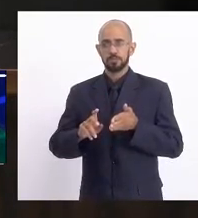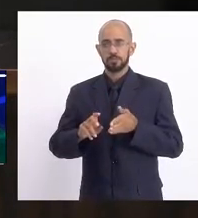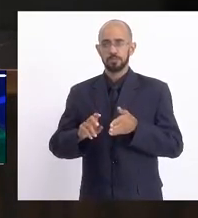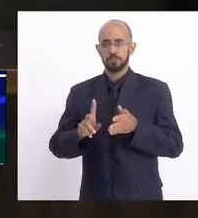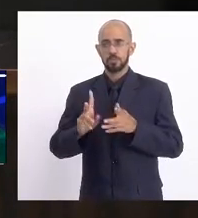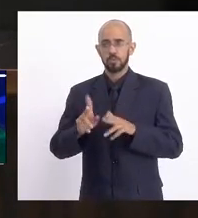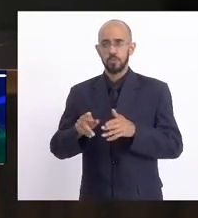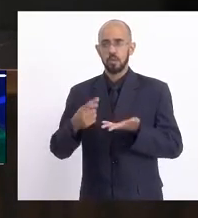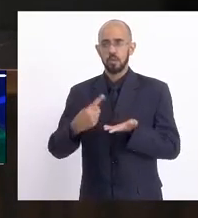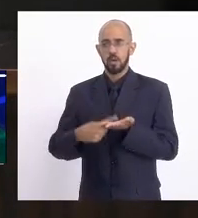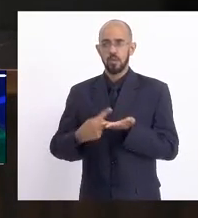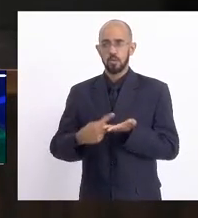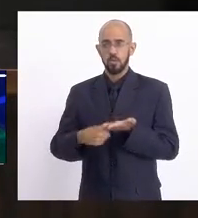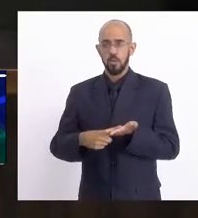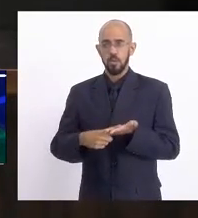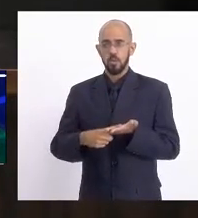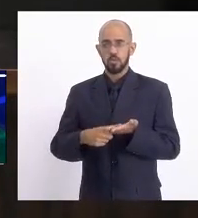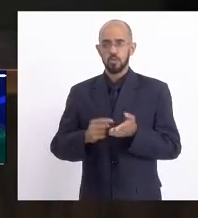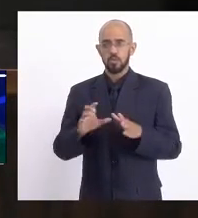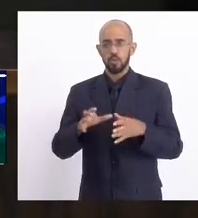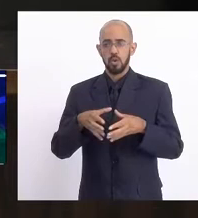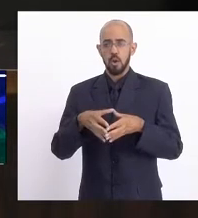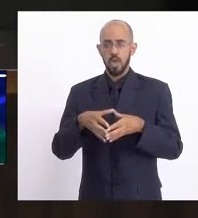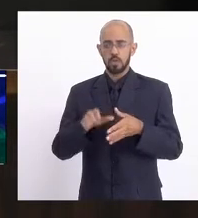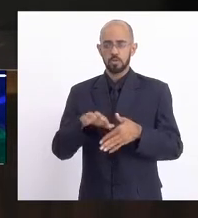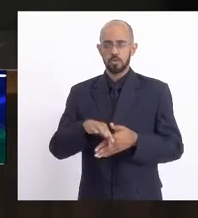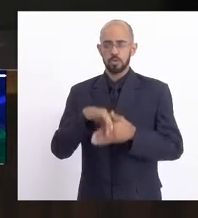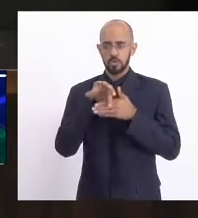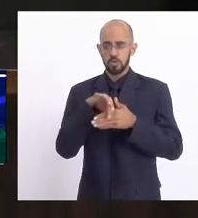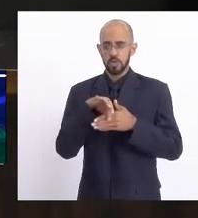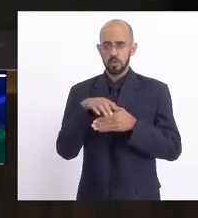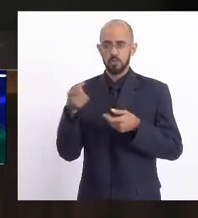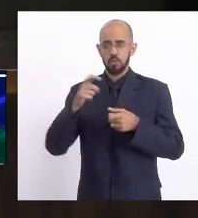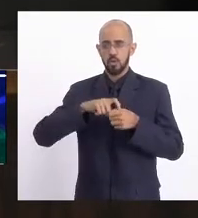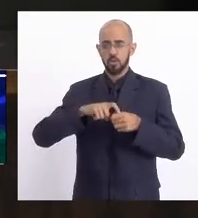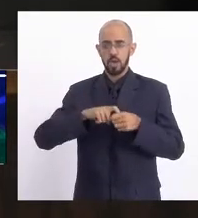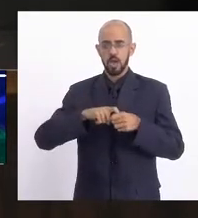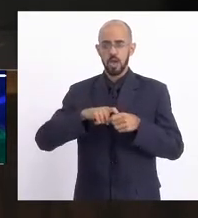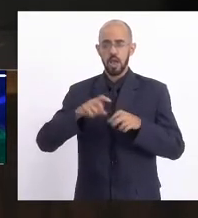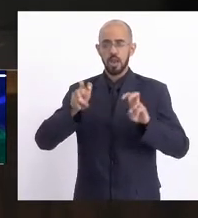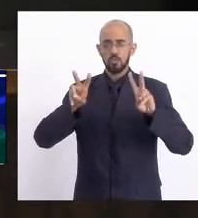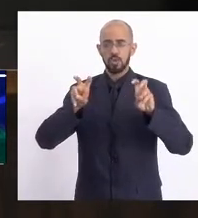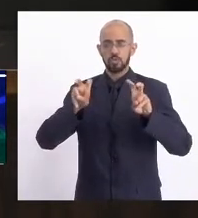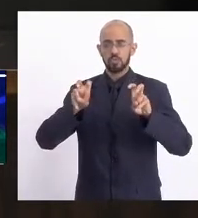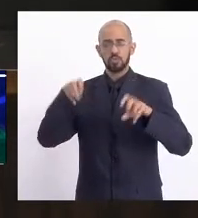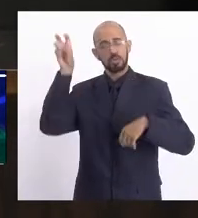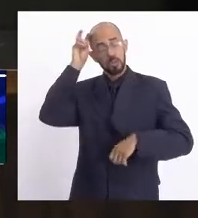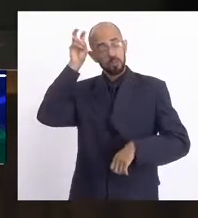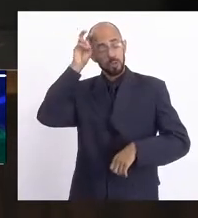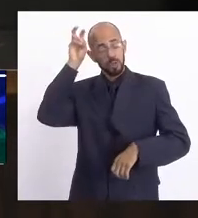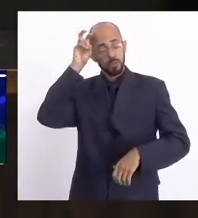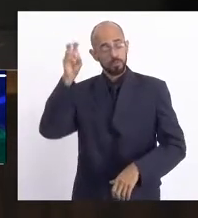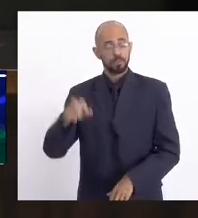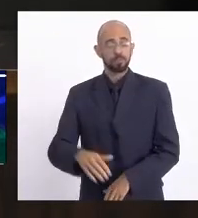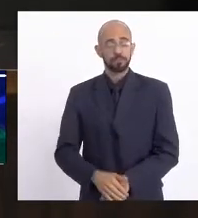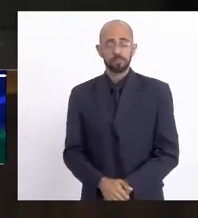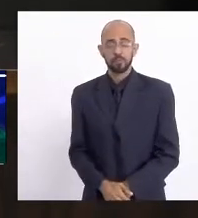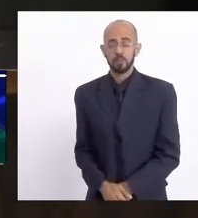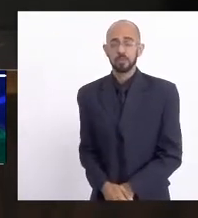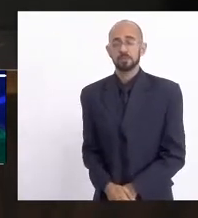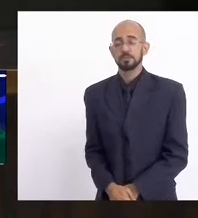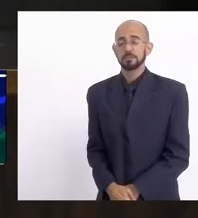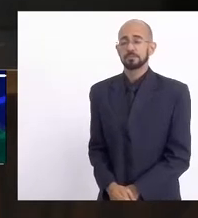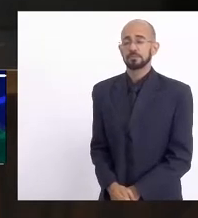o acordo do Colégio Irides. Voltará a pauta na próxima quinta-feira. Também está